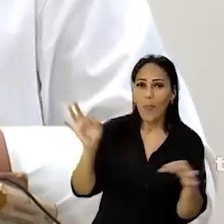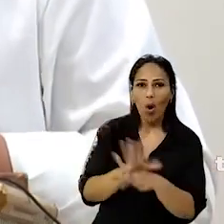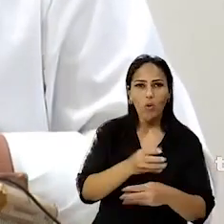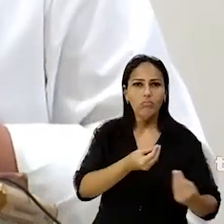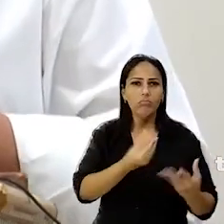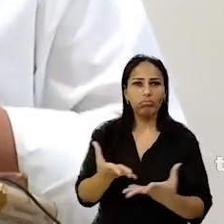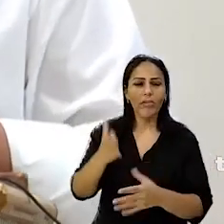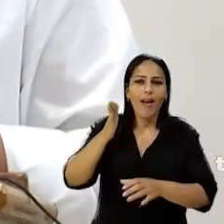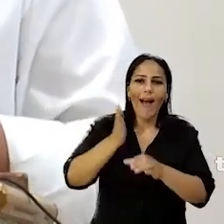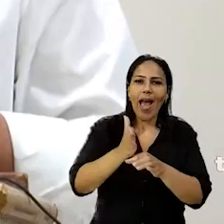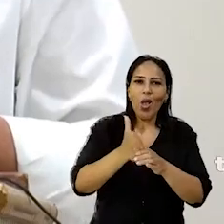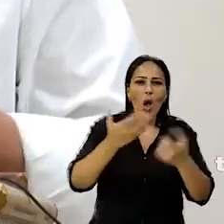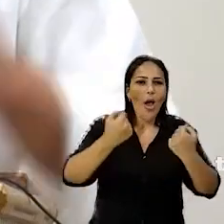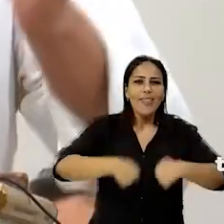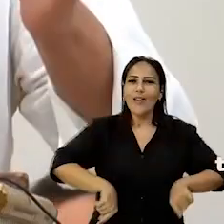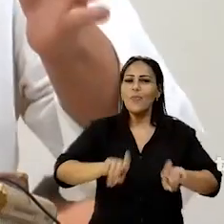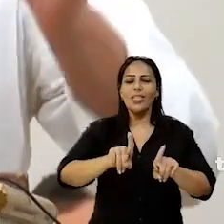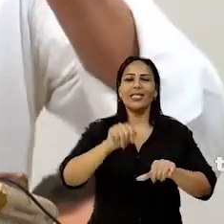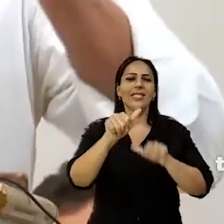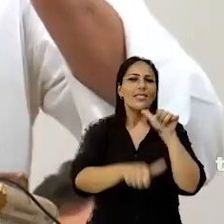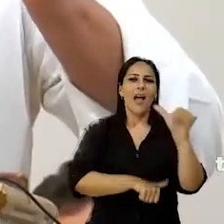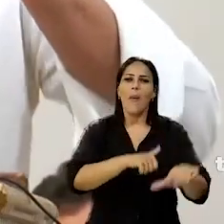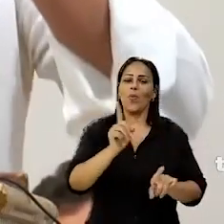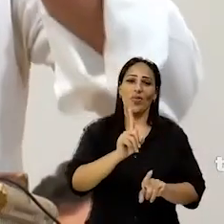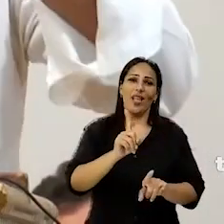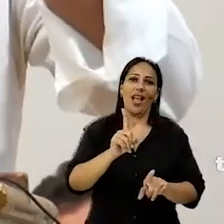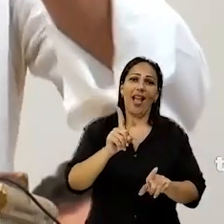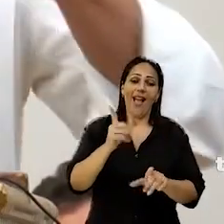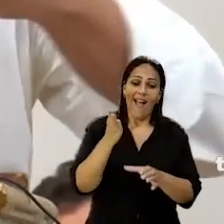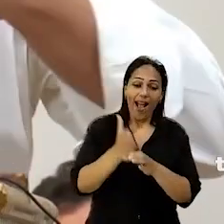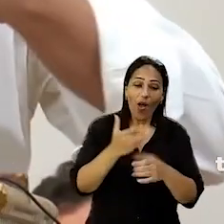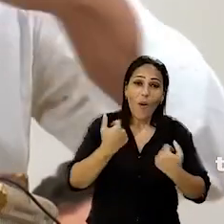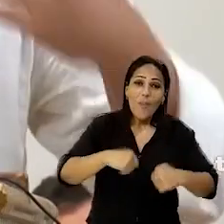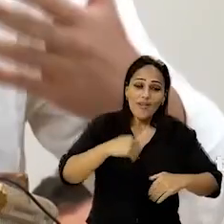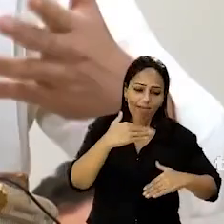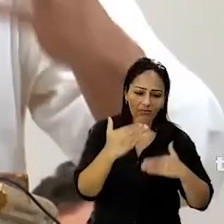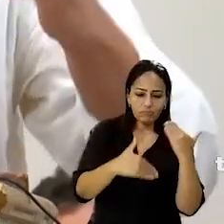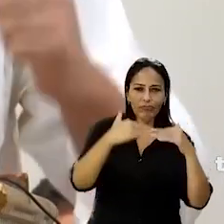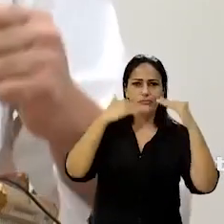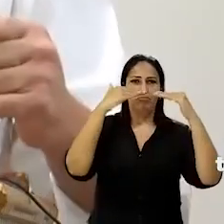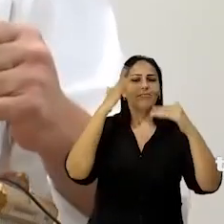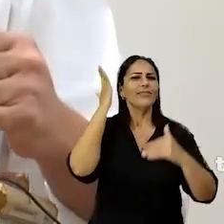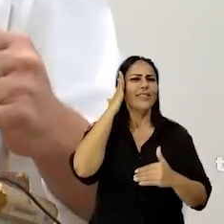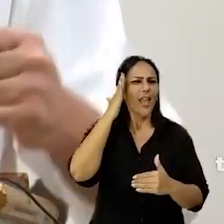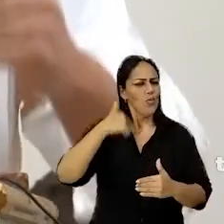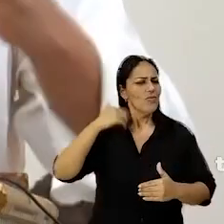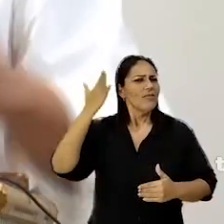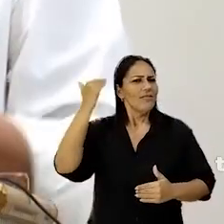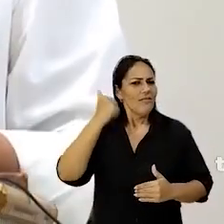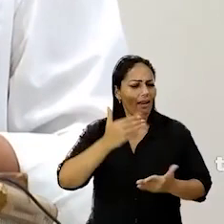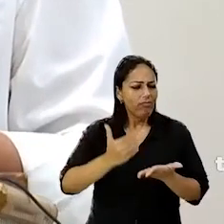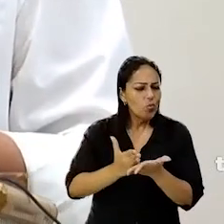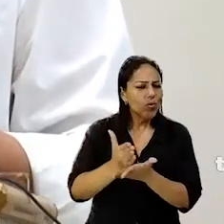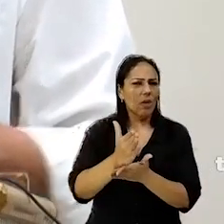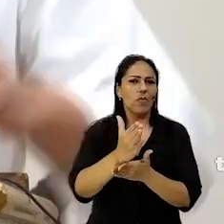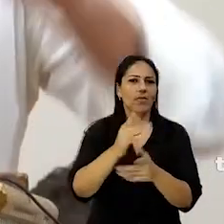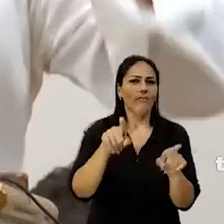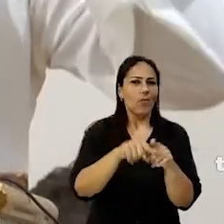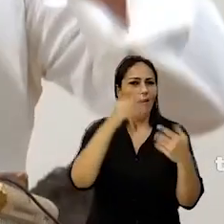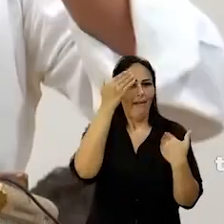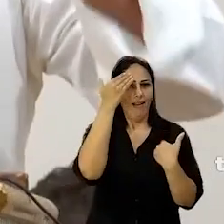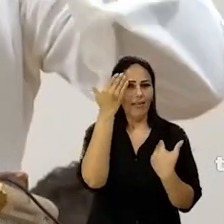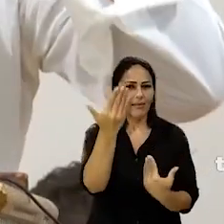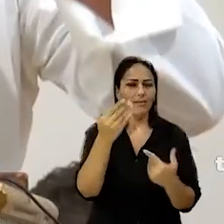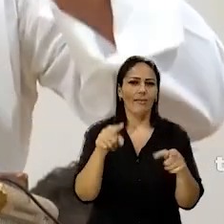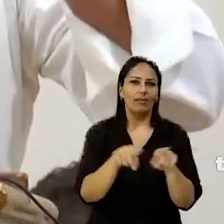não precisa mudar, Caicó precisa é avançar. Nós sabemos os caminhos. Quero agradecer